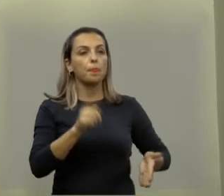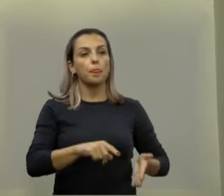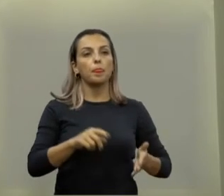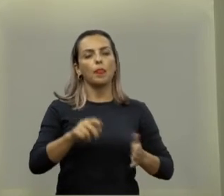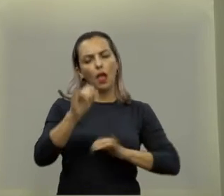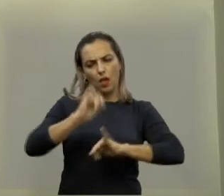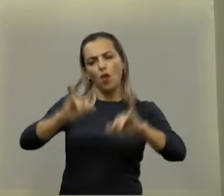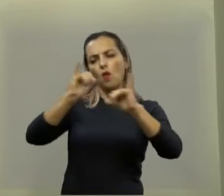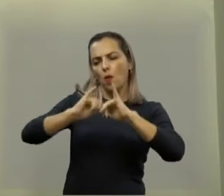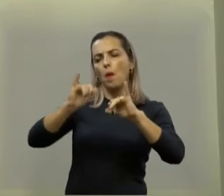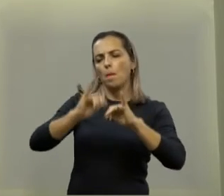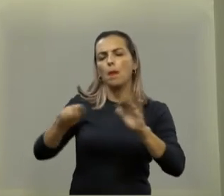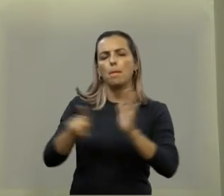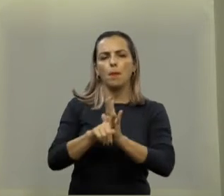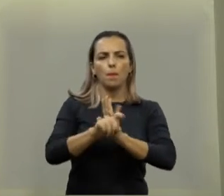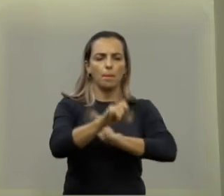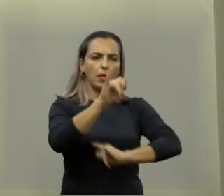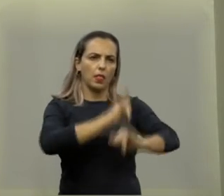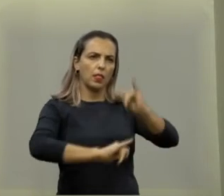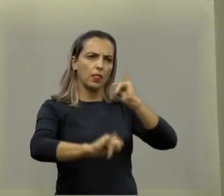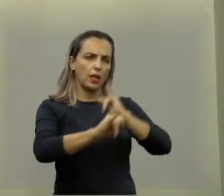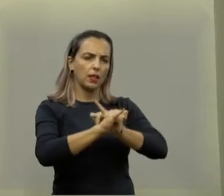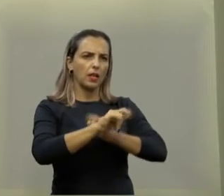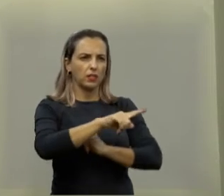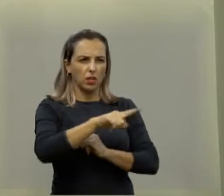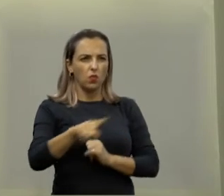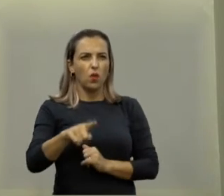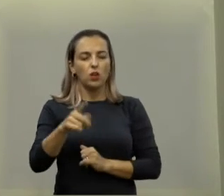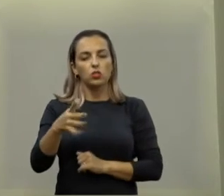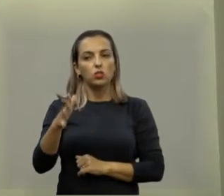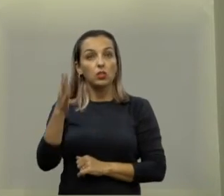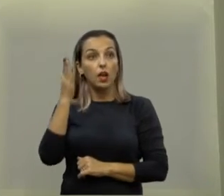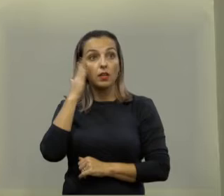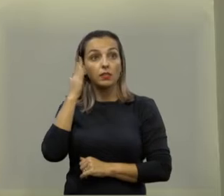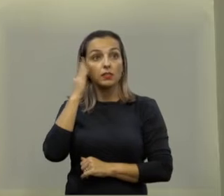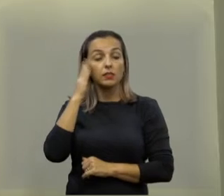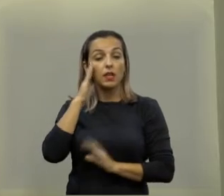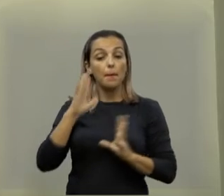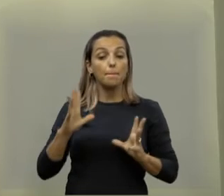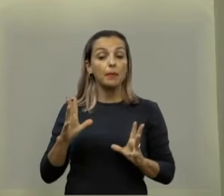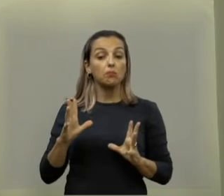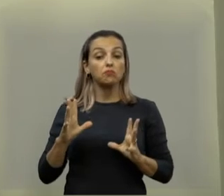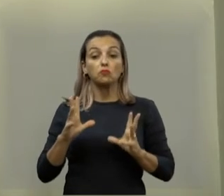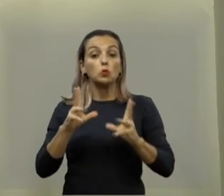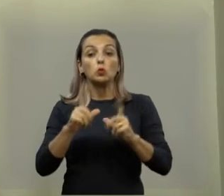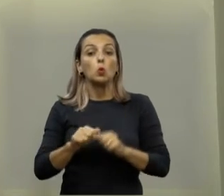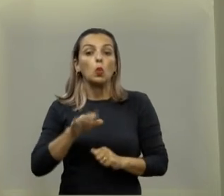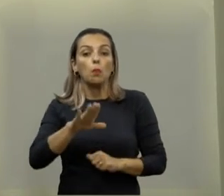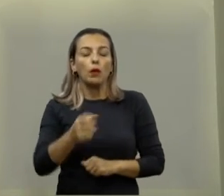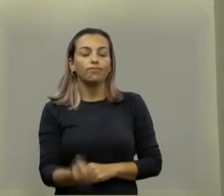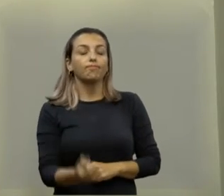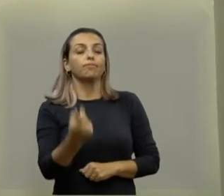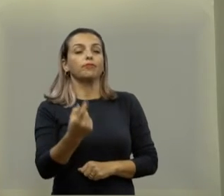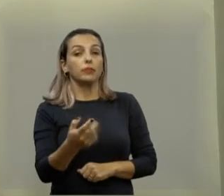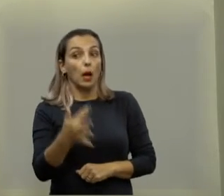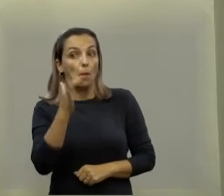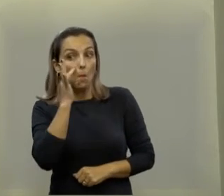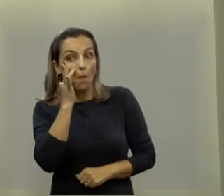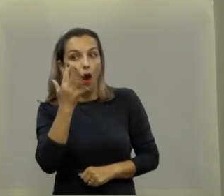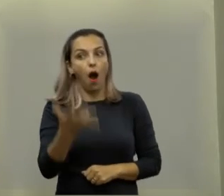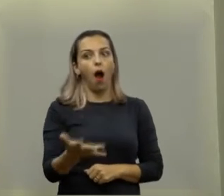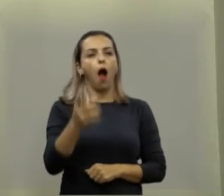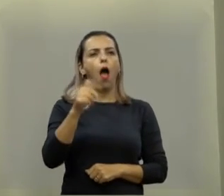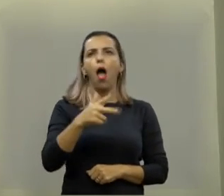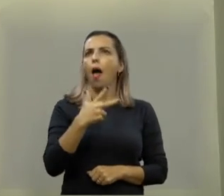tão nobres colegas e diz quando a gente acha que já viu de tudo nós somos surpreendidos não é possível literalmente